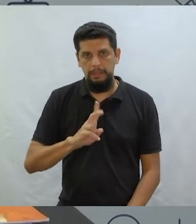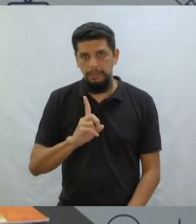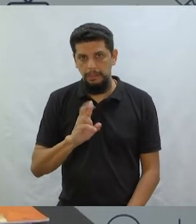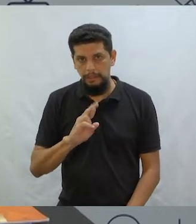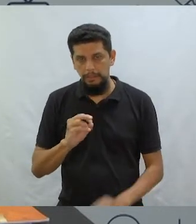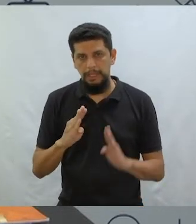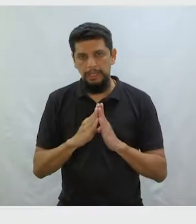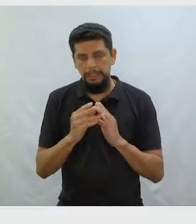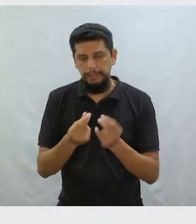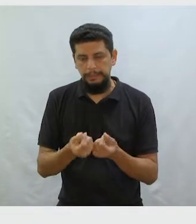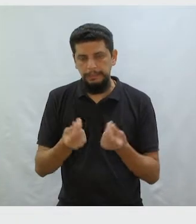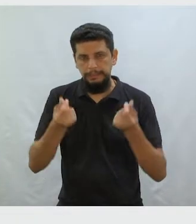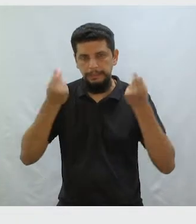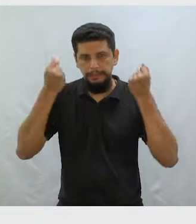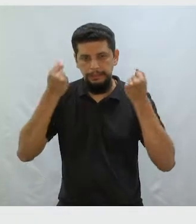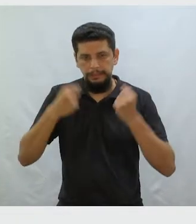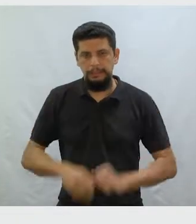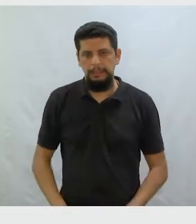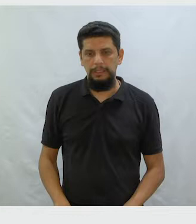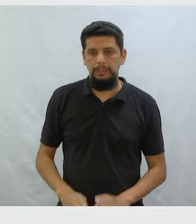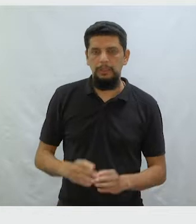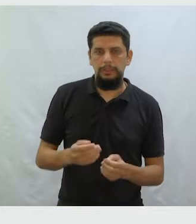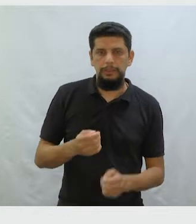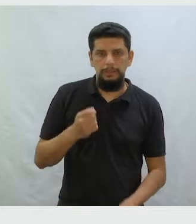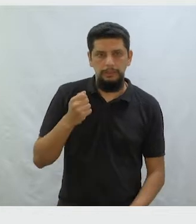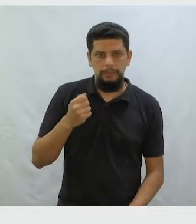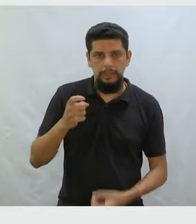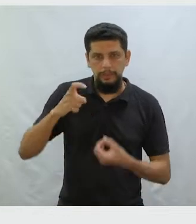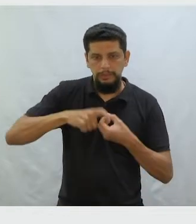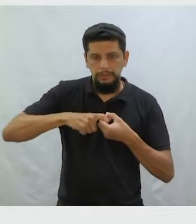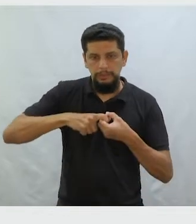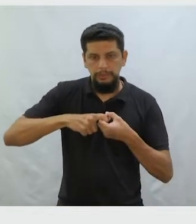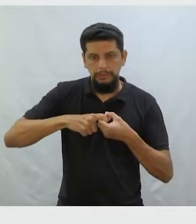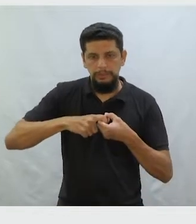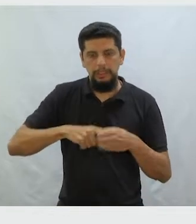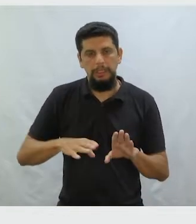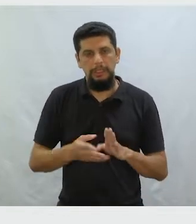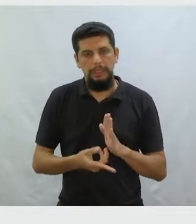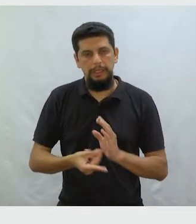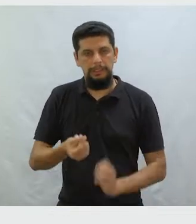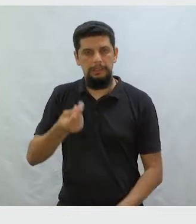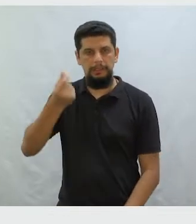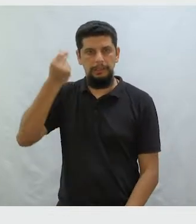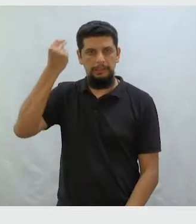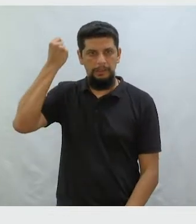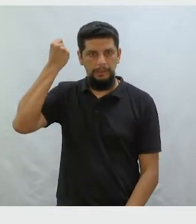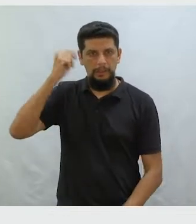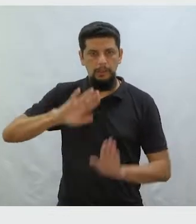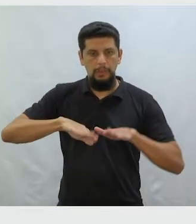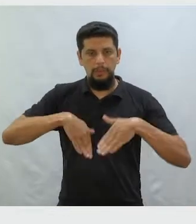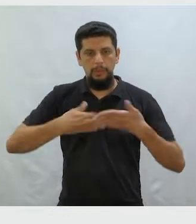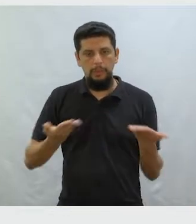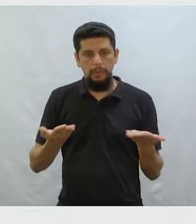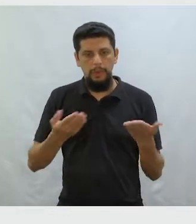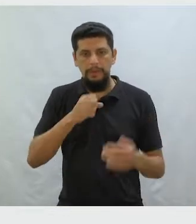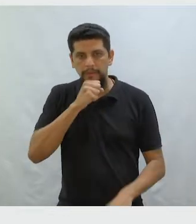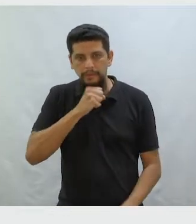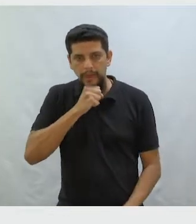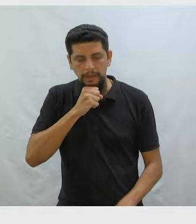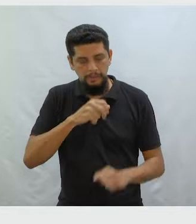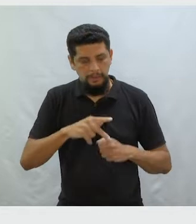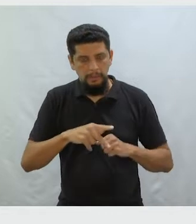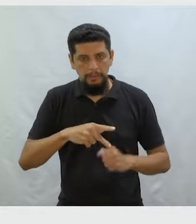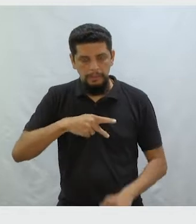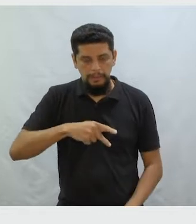antiga pegada a Escola Dona carlotinha de Araújo Cintra antigamente quando a avó do